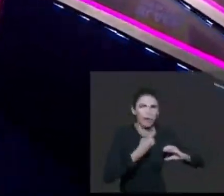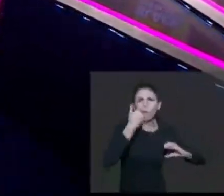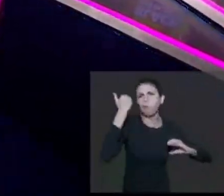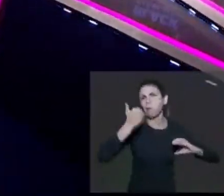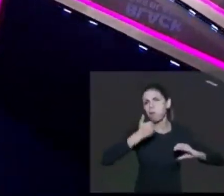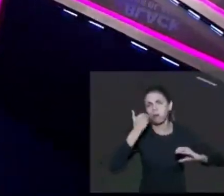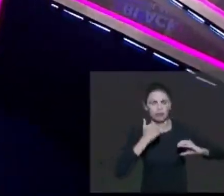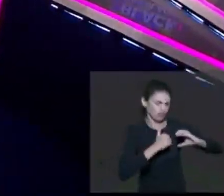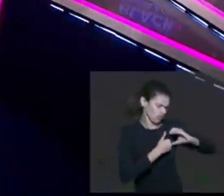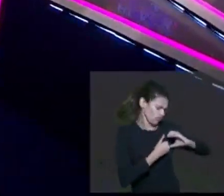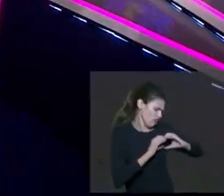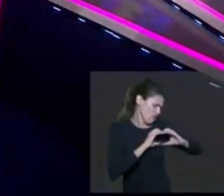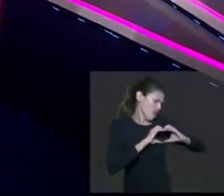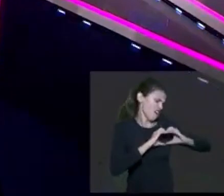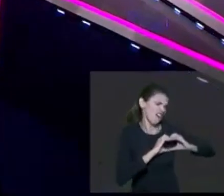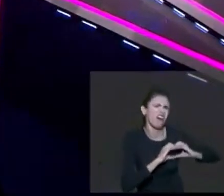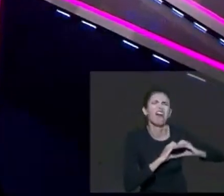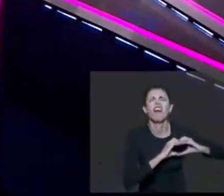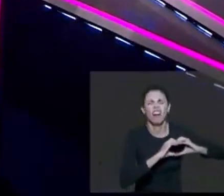vagabundo.